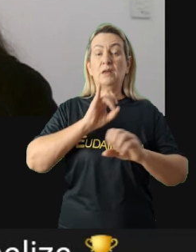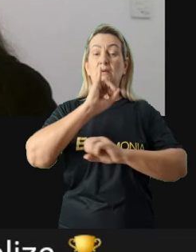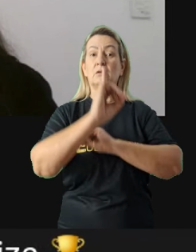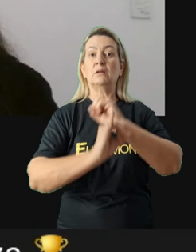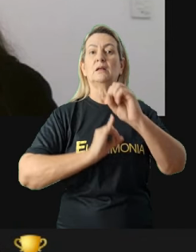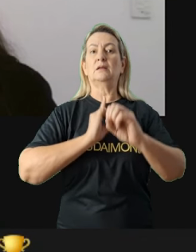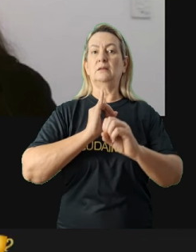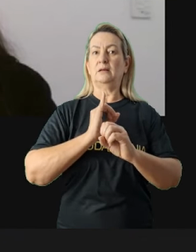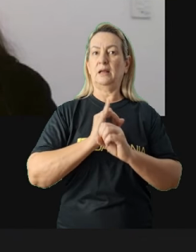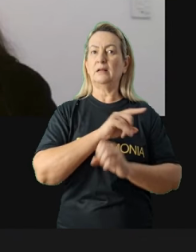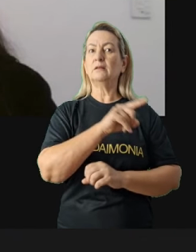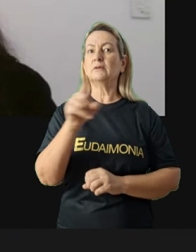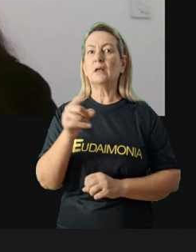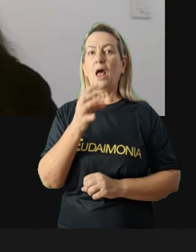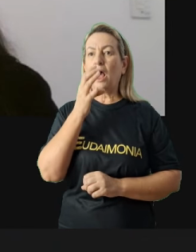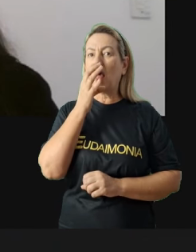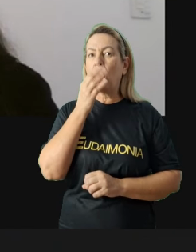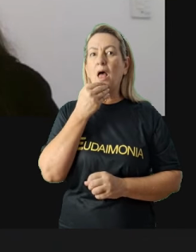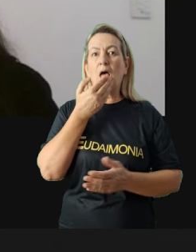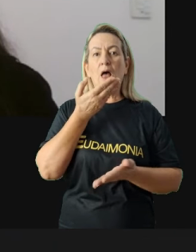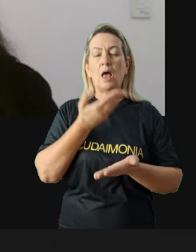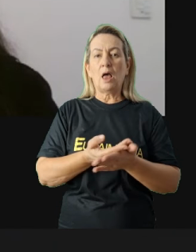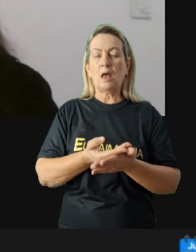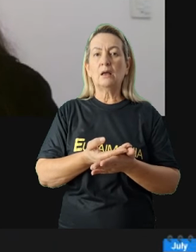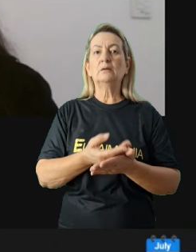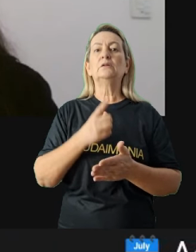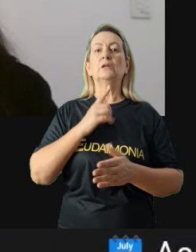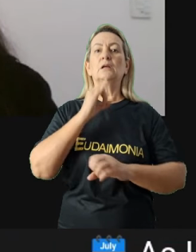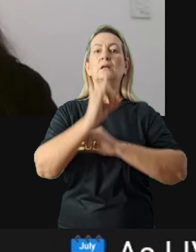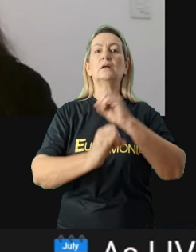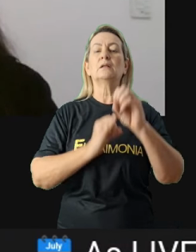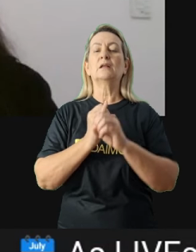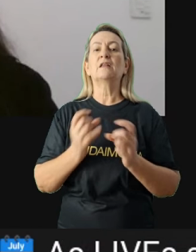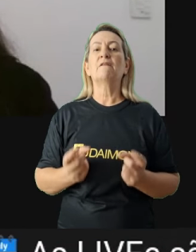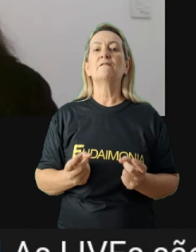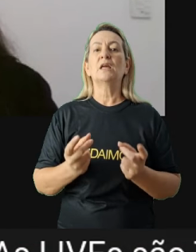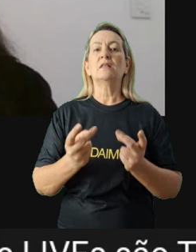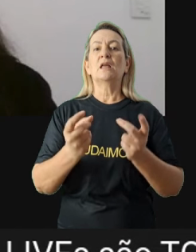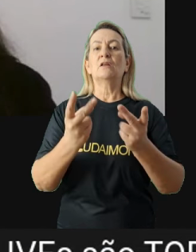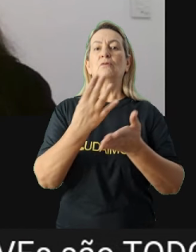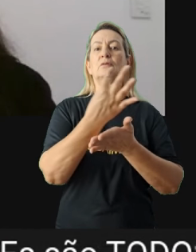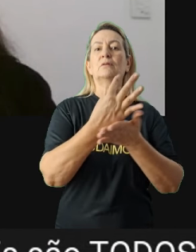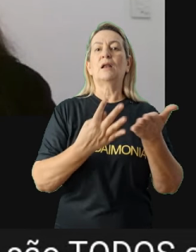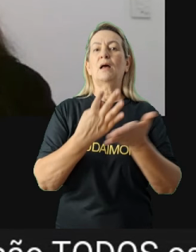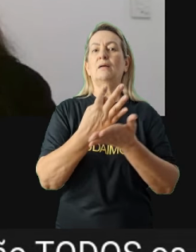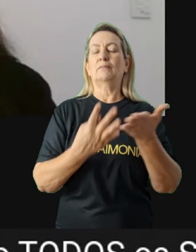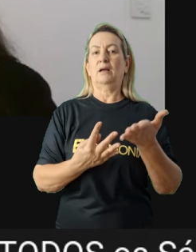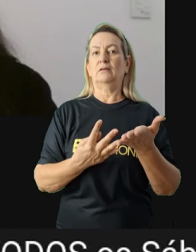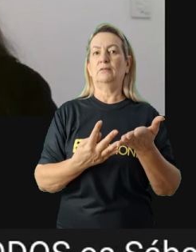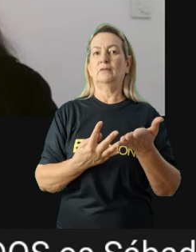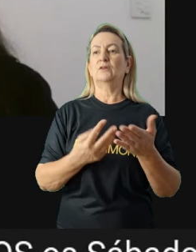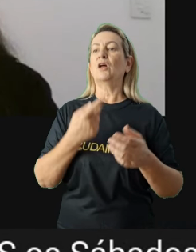gente consegue. Outro dia eu vi na internet, pasmem vocês, né? Alguém vendendo trabalho, faça o